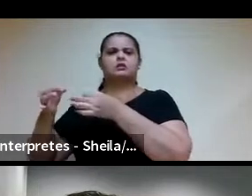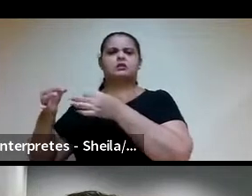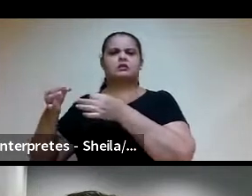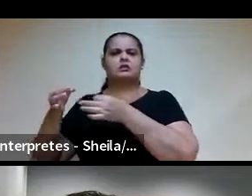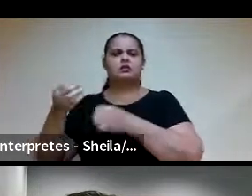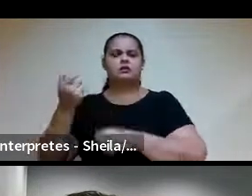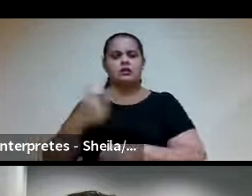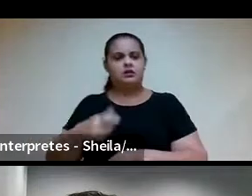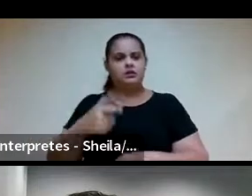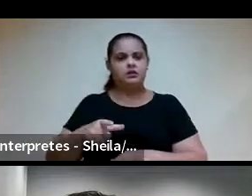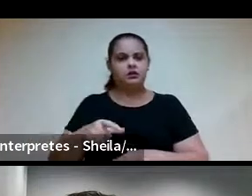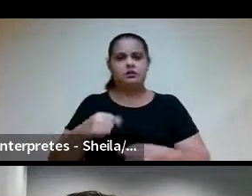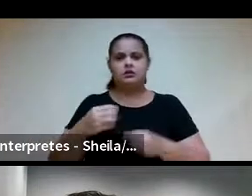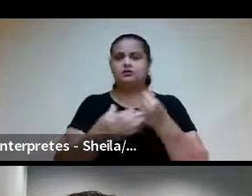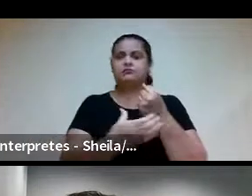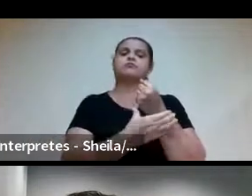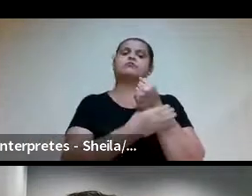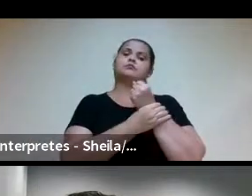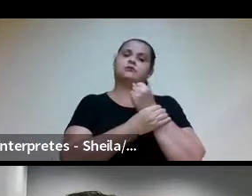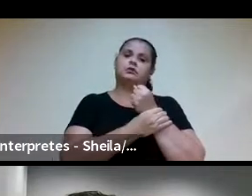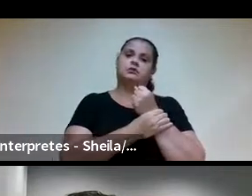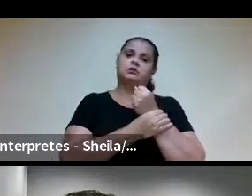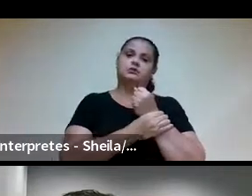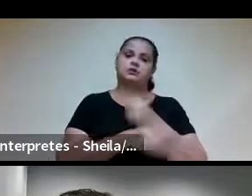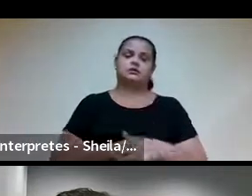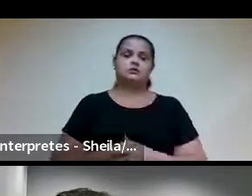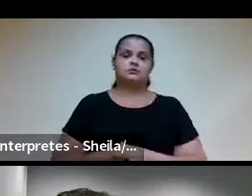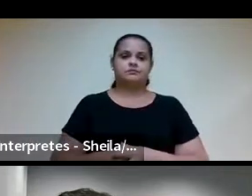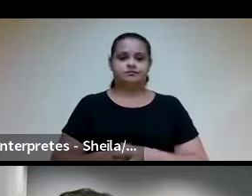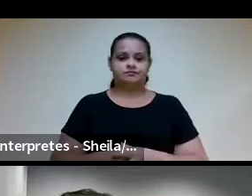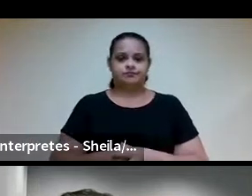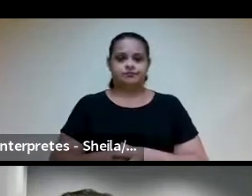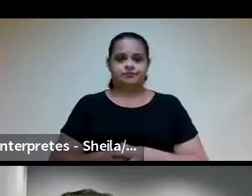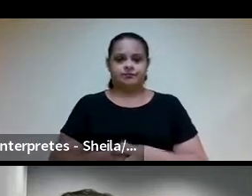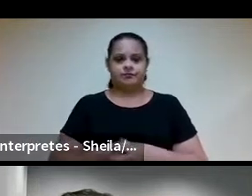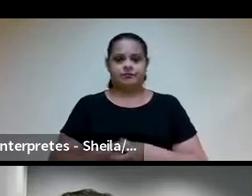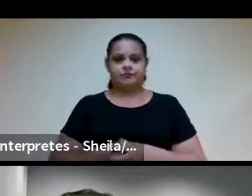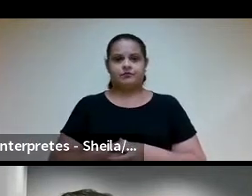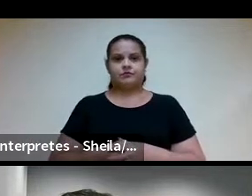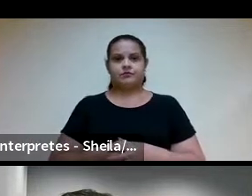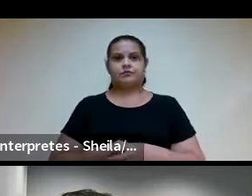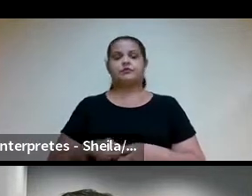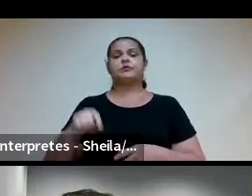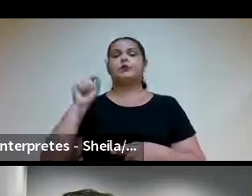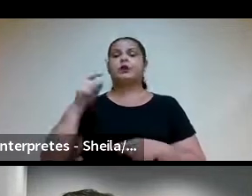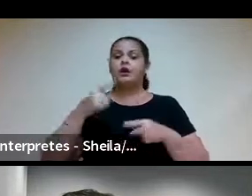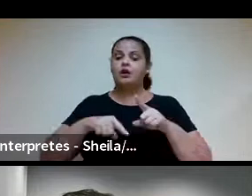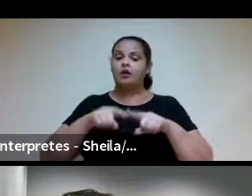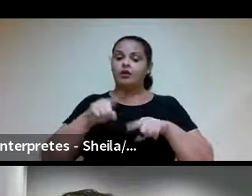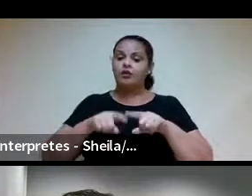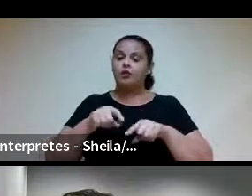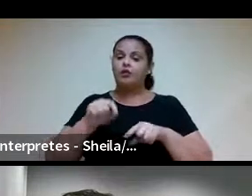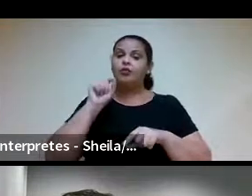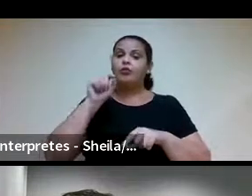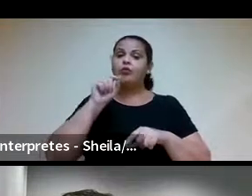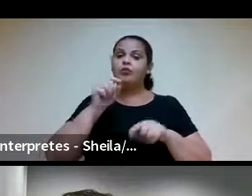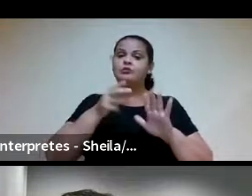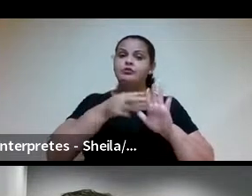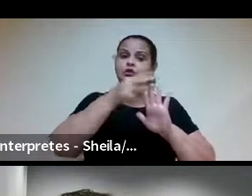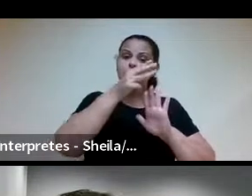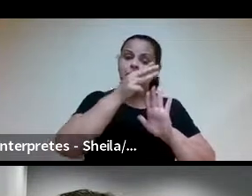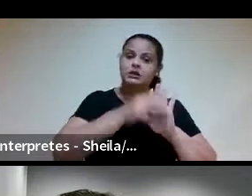realmente defesa, não haja o contraditório naquilo que foi motivo da multa, porque